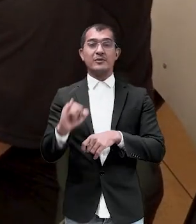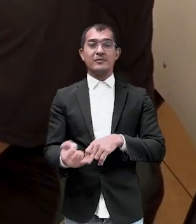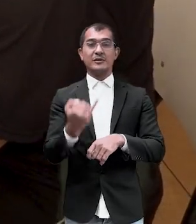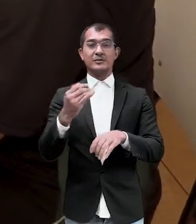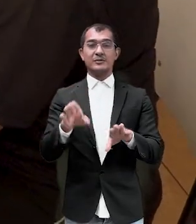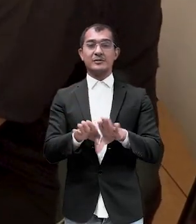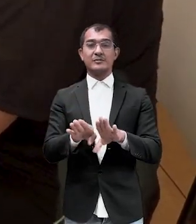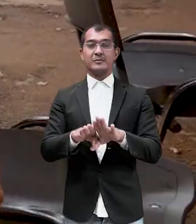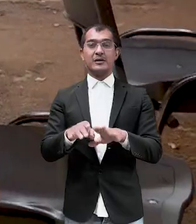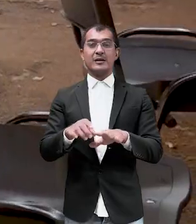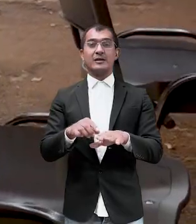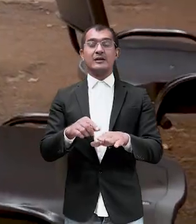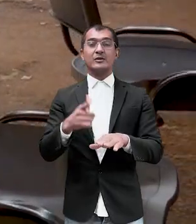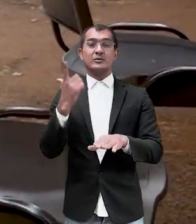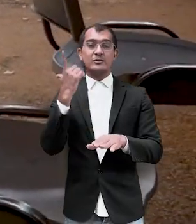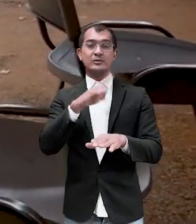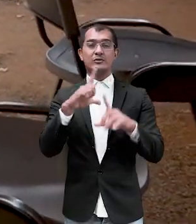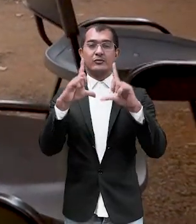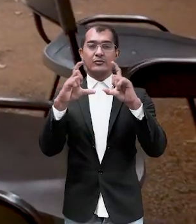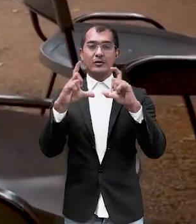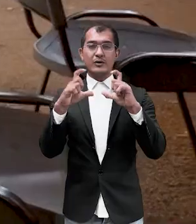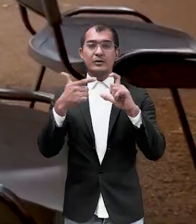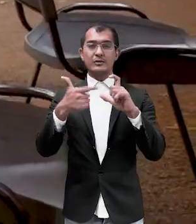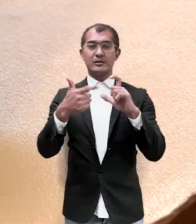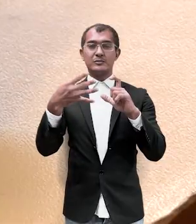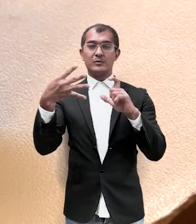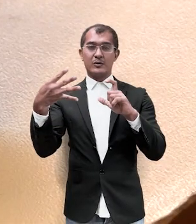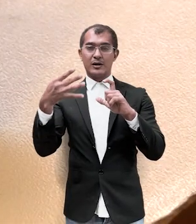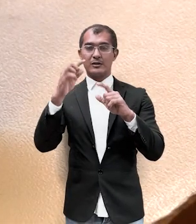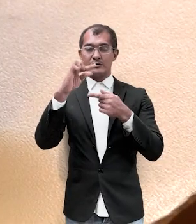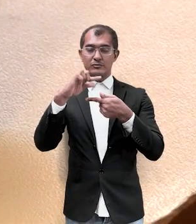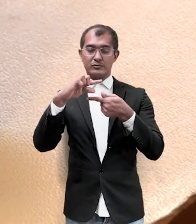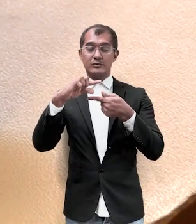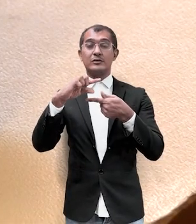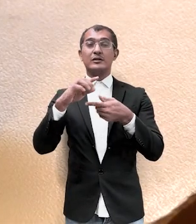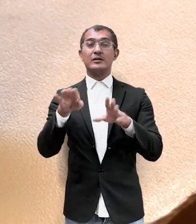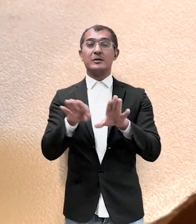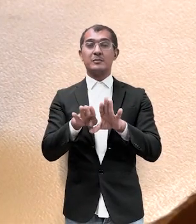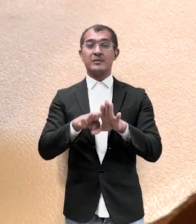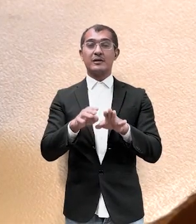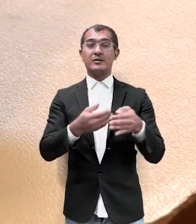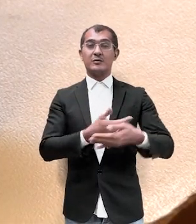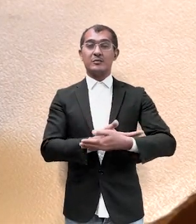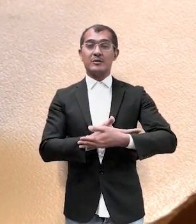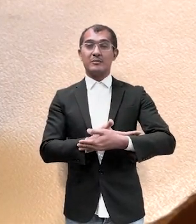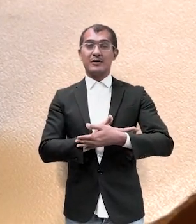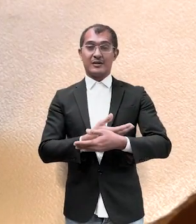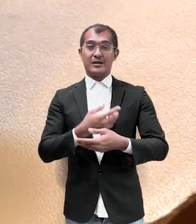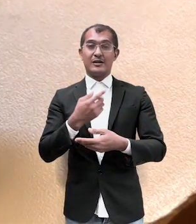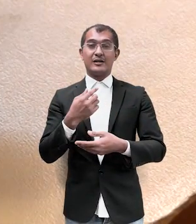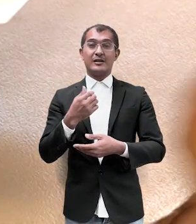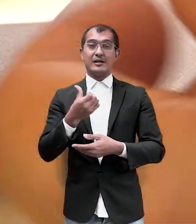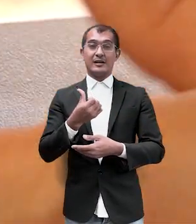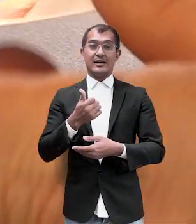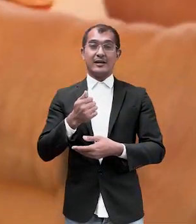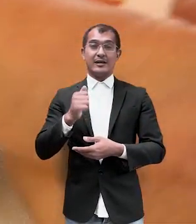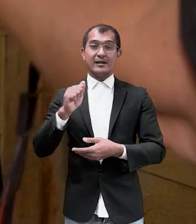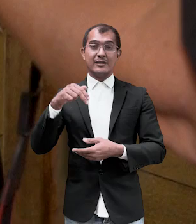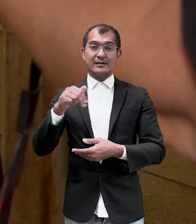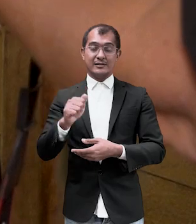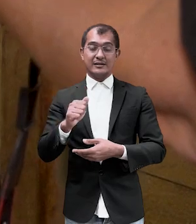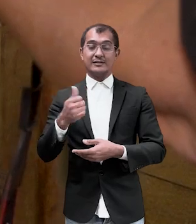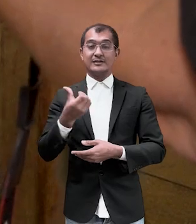é mãe solo E aproveitou entre os serviços O Espaço gratuito de emissão de foto 3 por4 para os